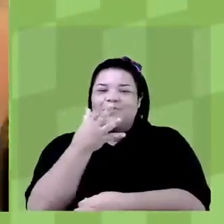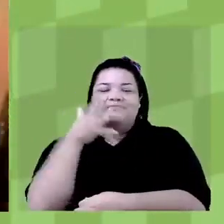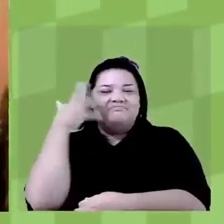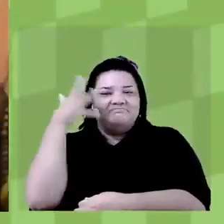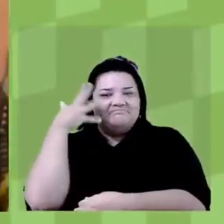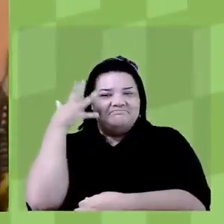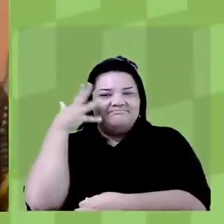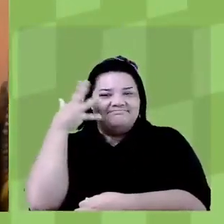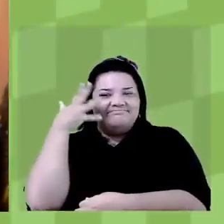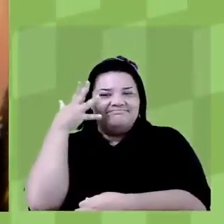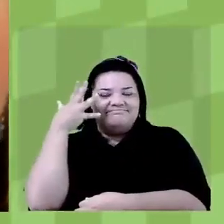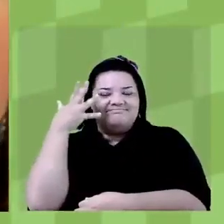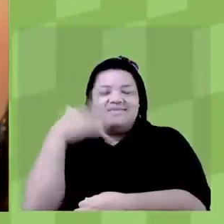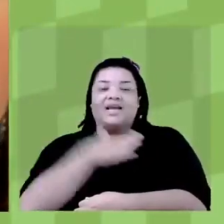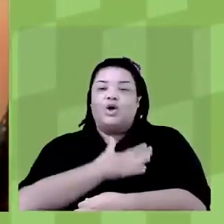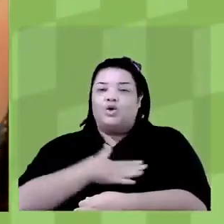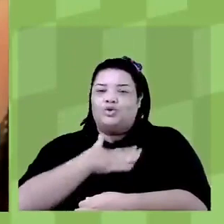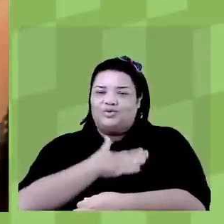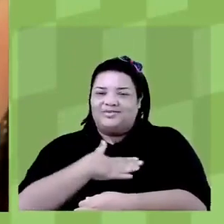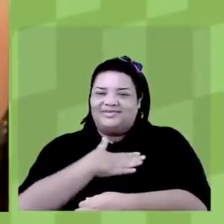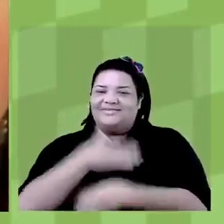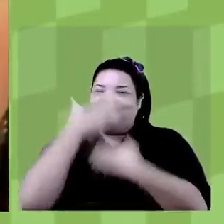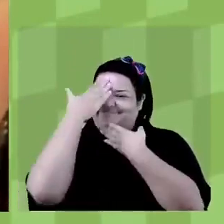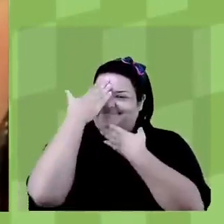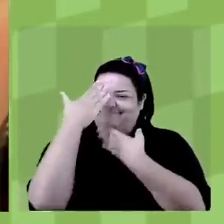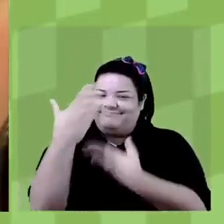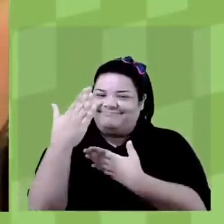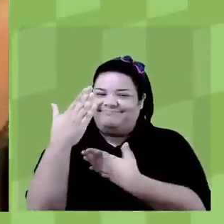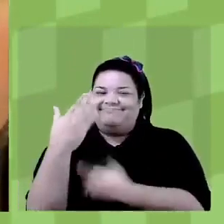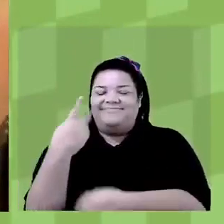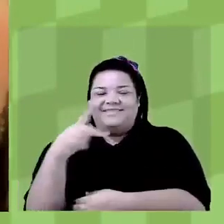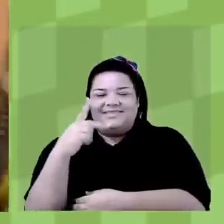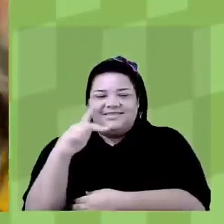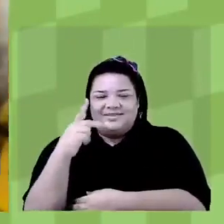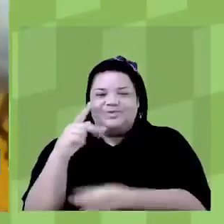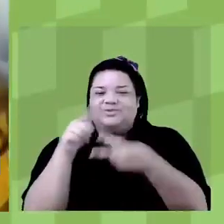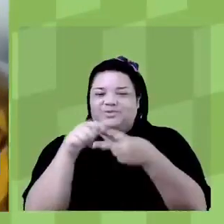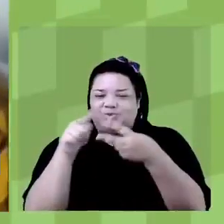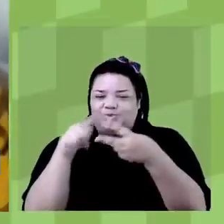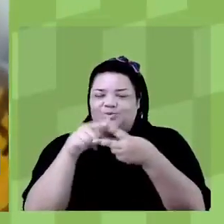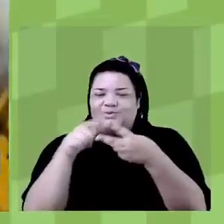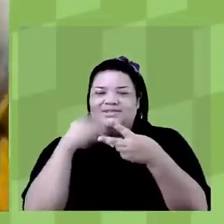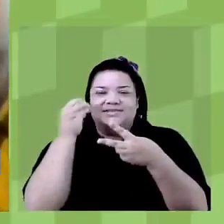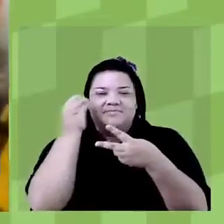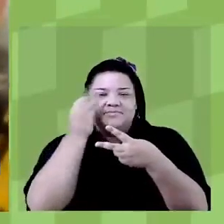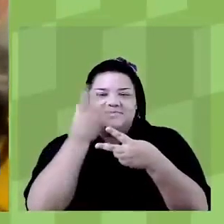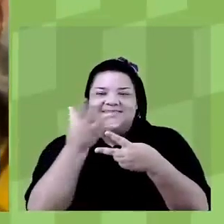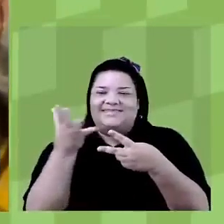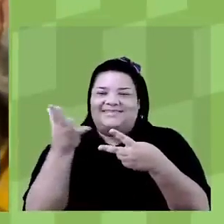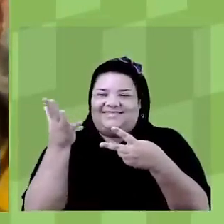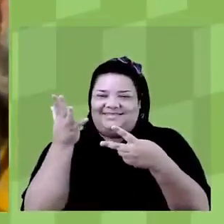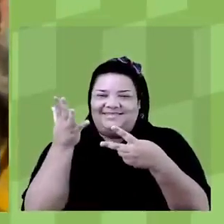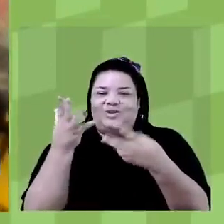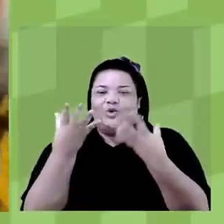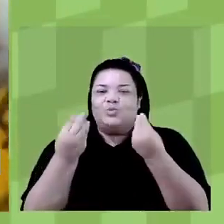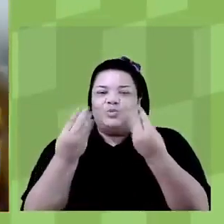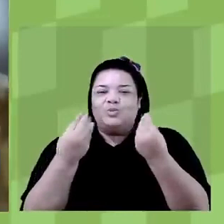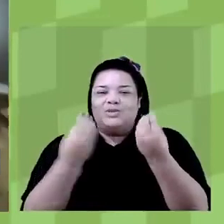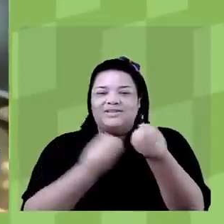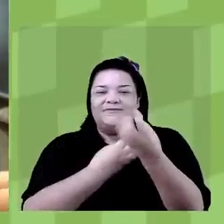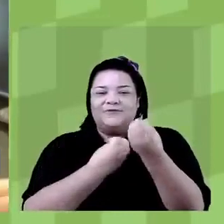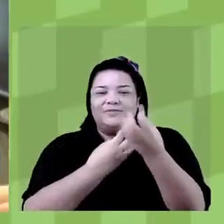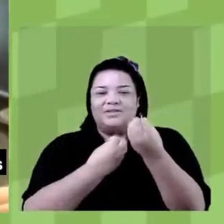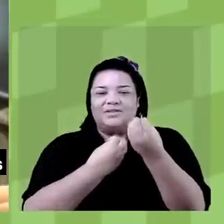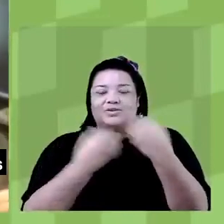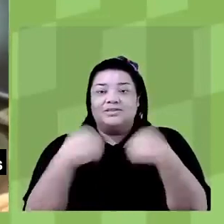cartório da primeira zona eleitoral Bela Vista. Pela excelente apresentação, pelas 2 excelentes apresentações. né, sem dúvida trouxe muitas informações e necessidade